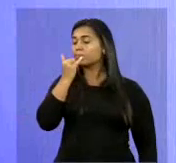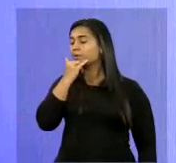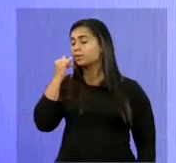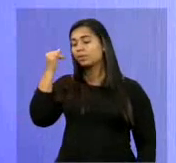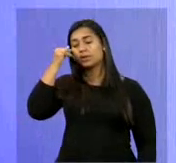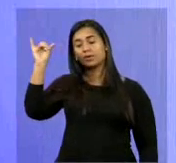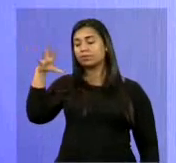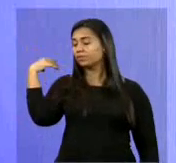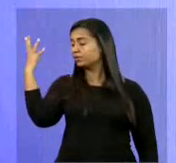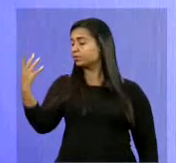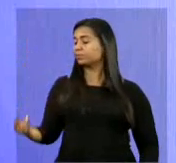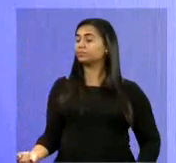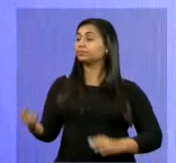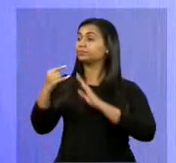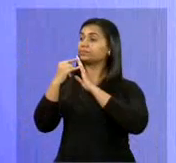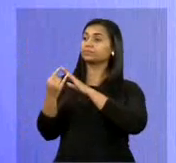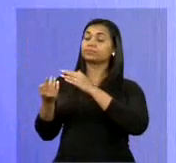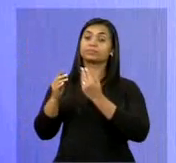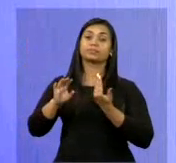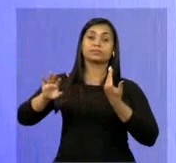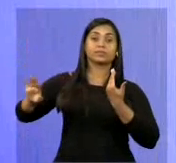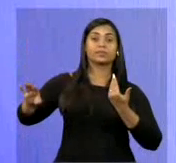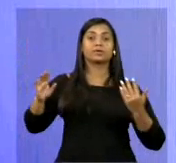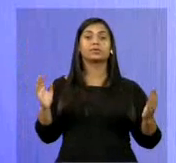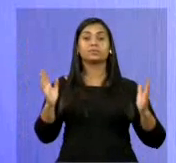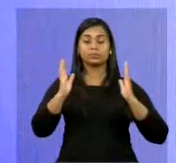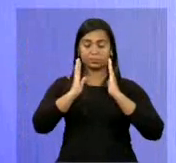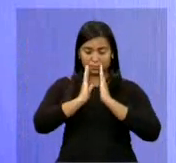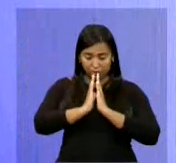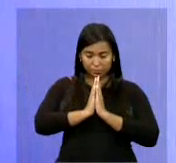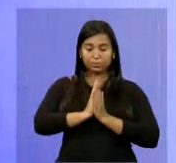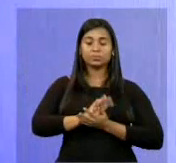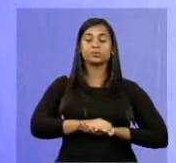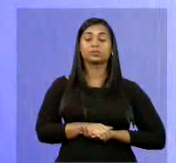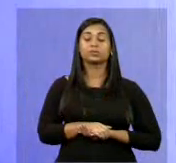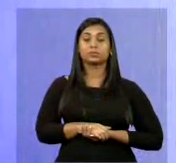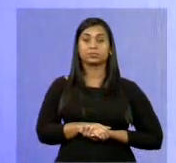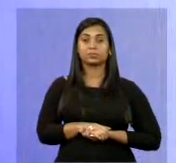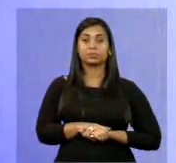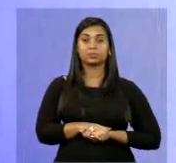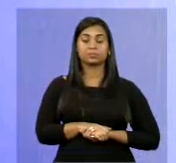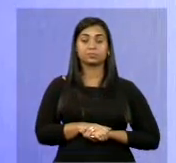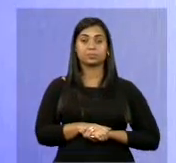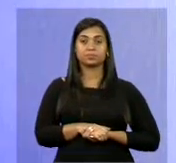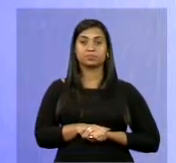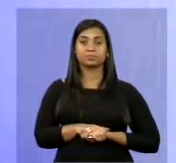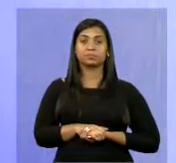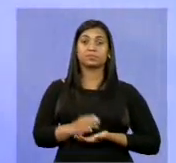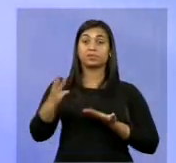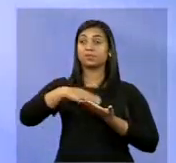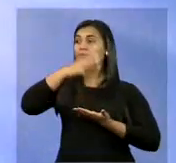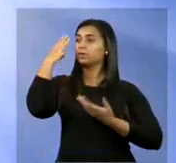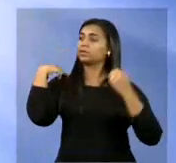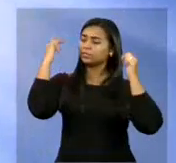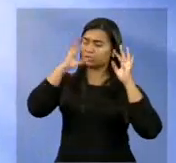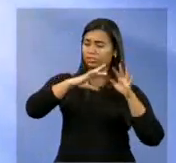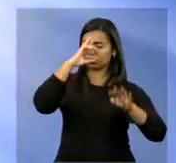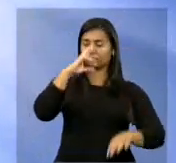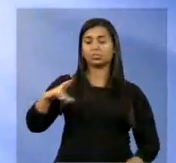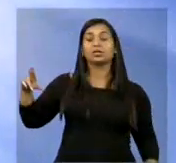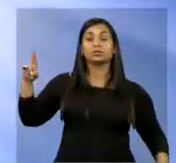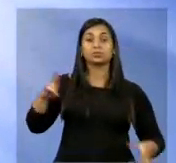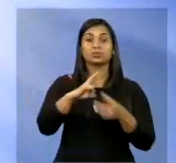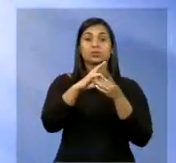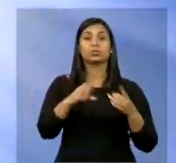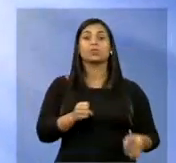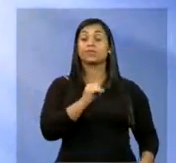nos tem ofendido, e não nos deixeis cair em tentação, mas livrai-nos do mal. Amém. Ave Maria, cheia